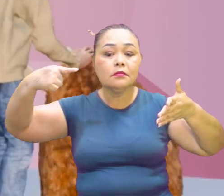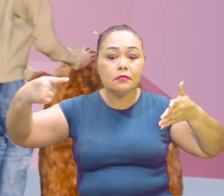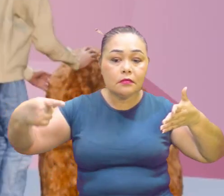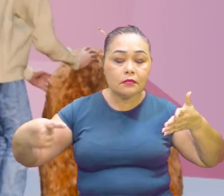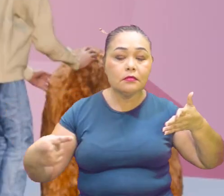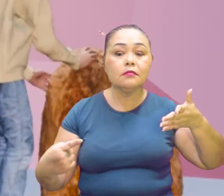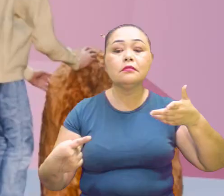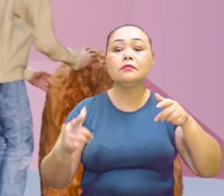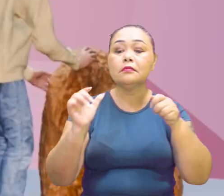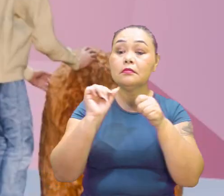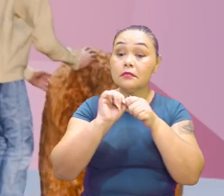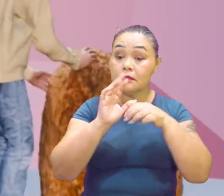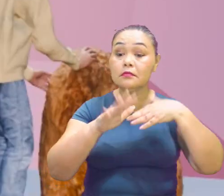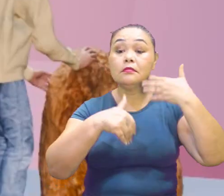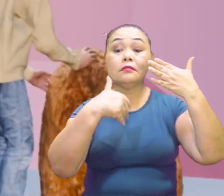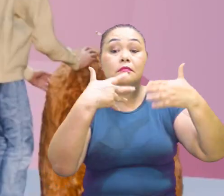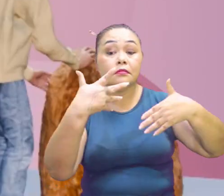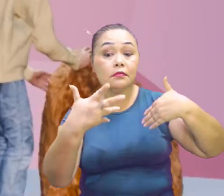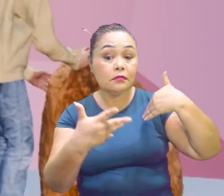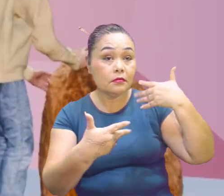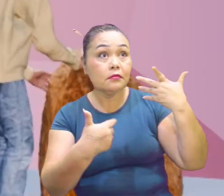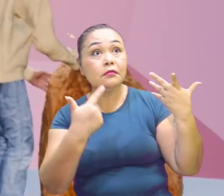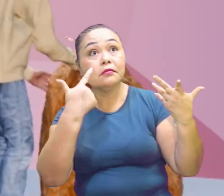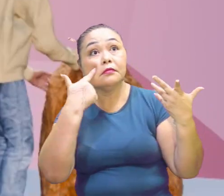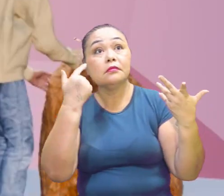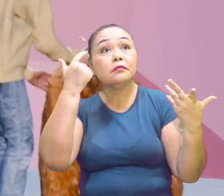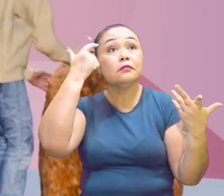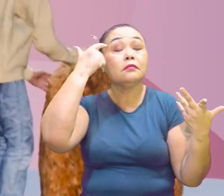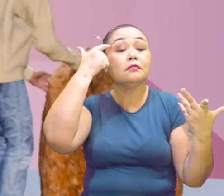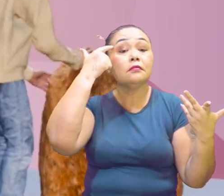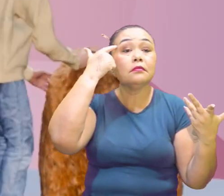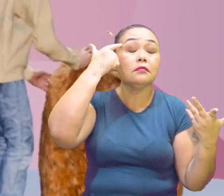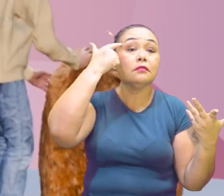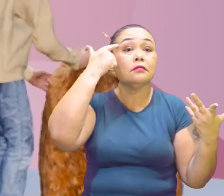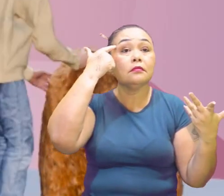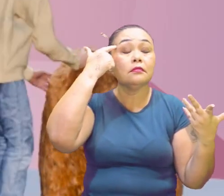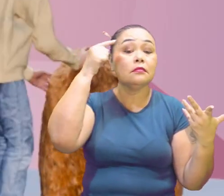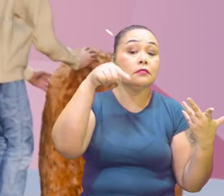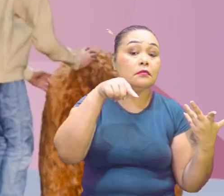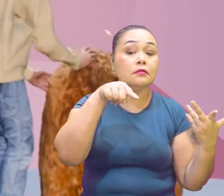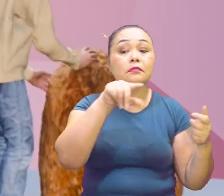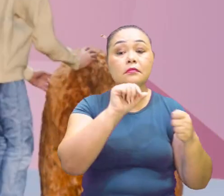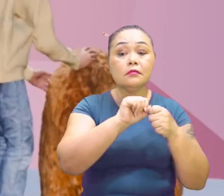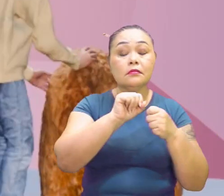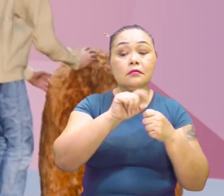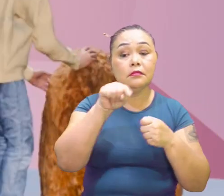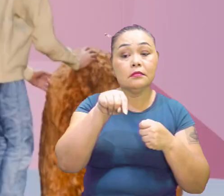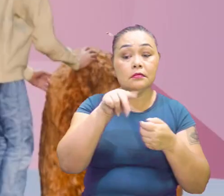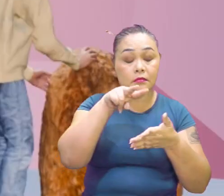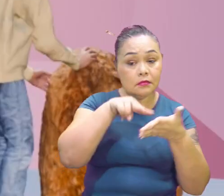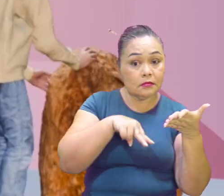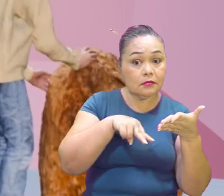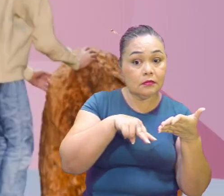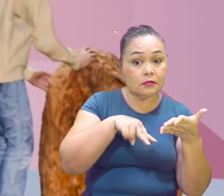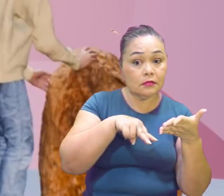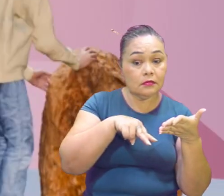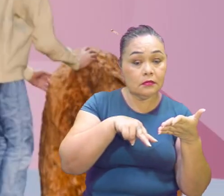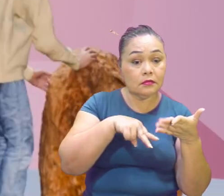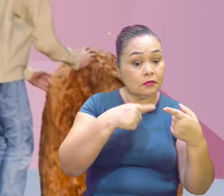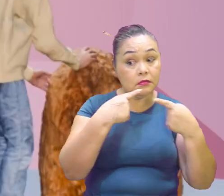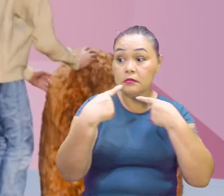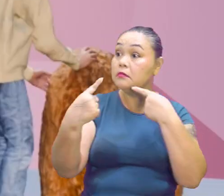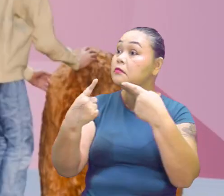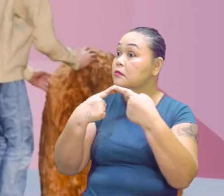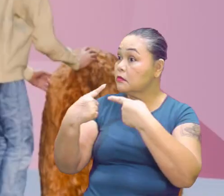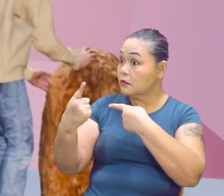refletindo. Depois vai desenvolvendo. O que você pensa sobre aquele trecho que você leu?